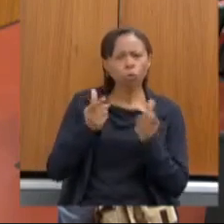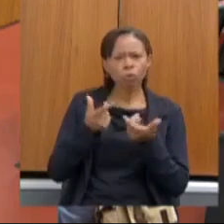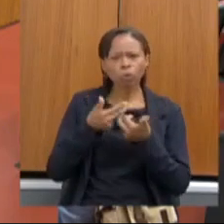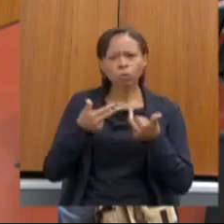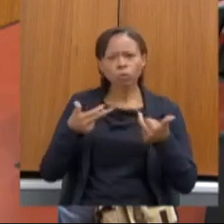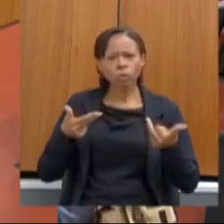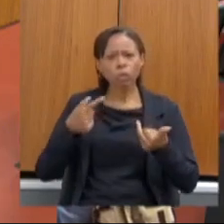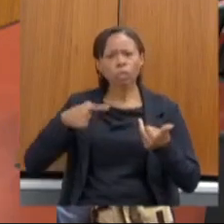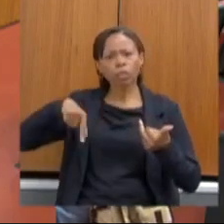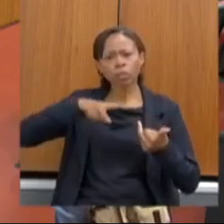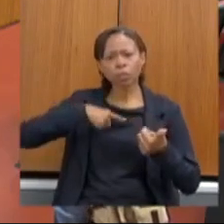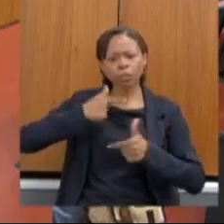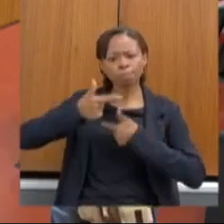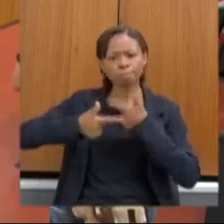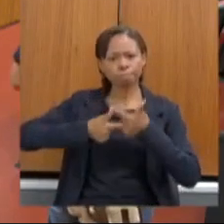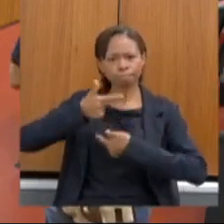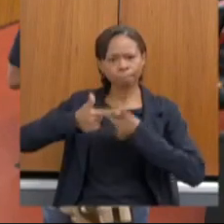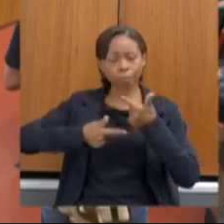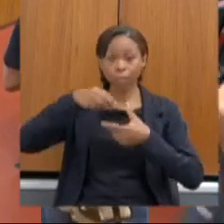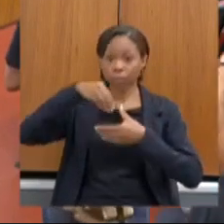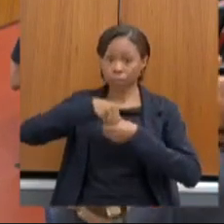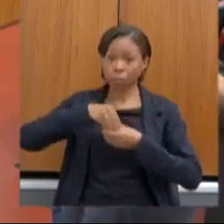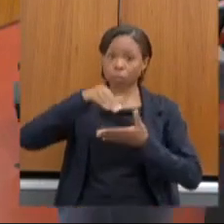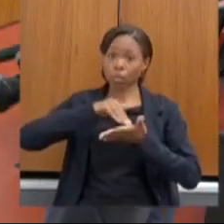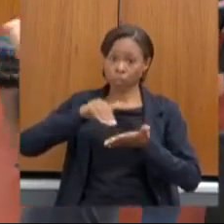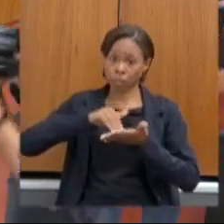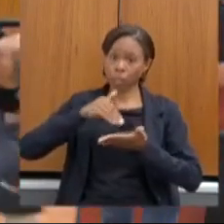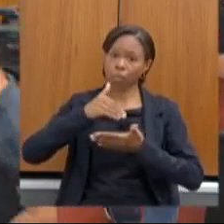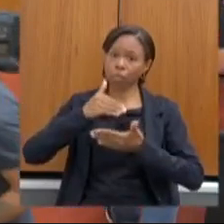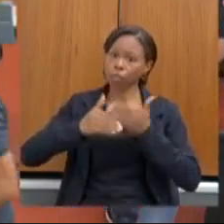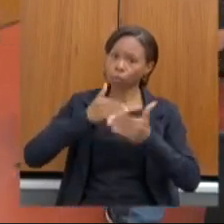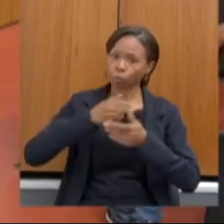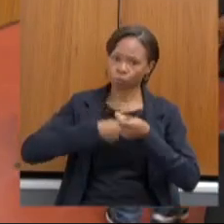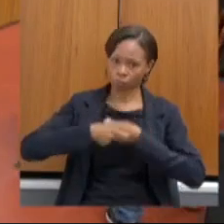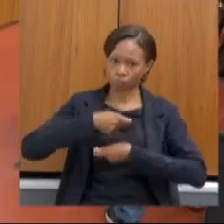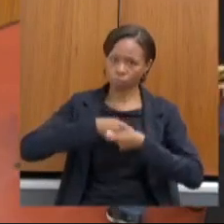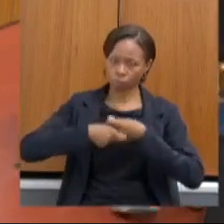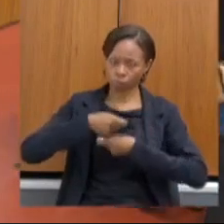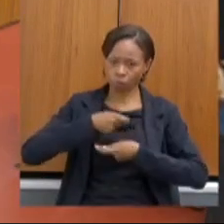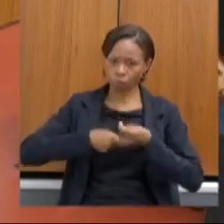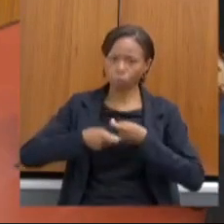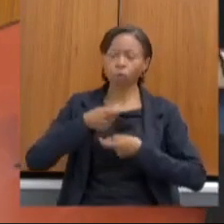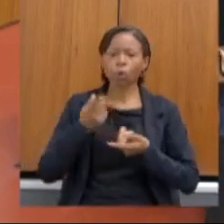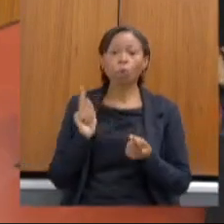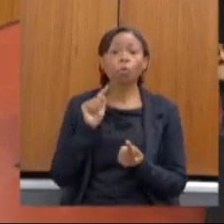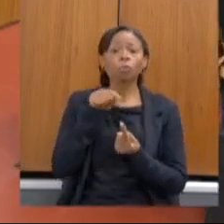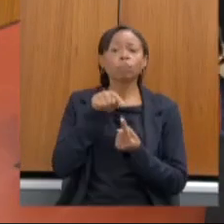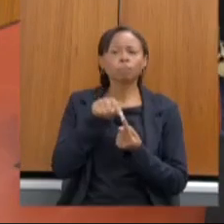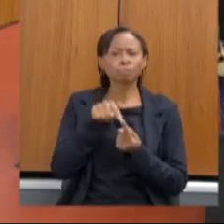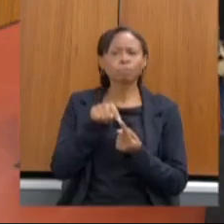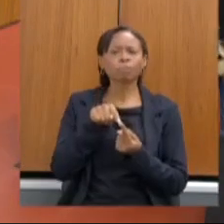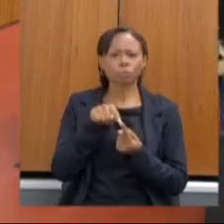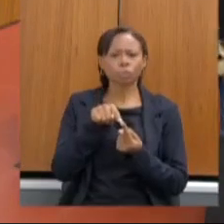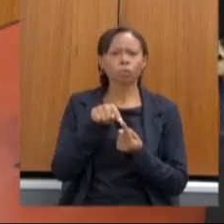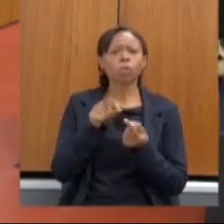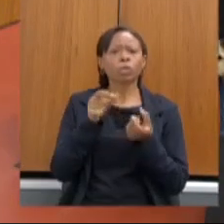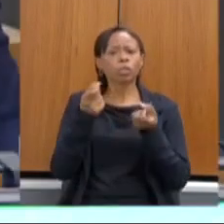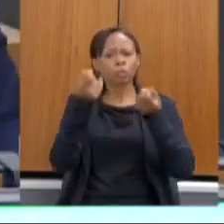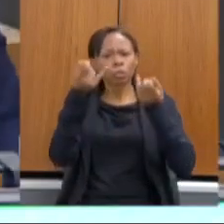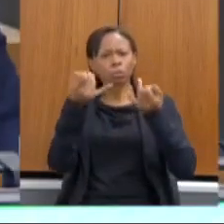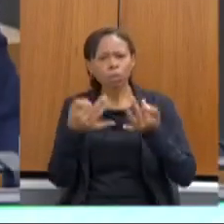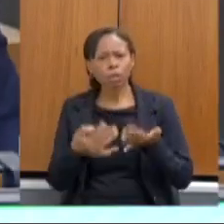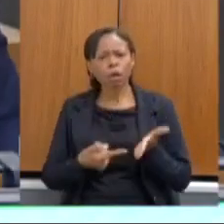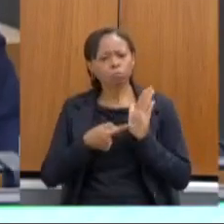gente está trabalhando no âmbito da secretaria de desenvolvimento econômico o objetivo realmente de prestar contas